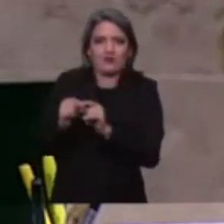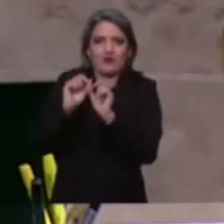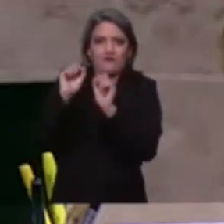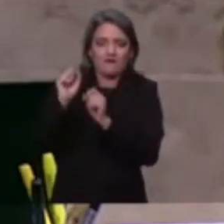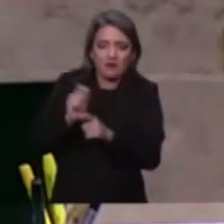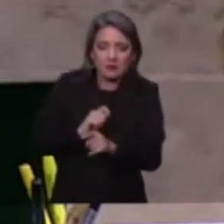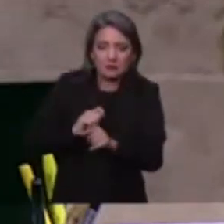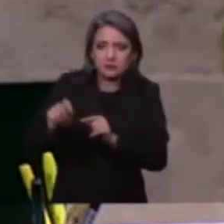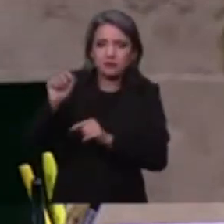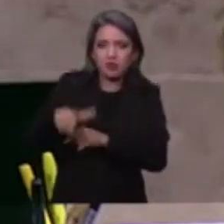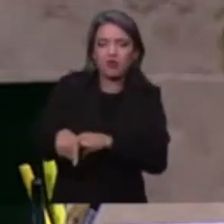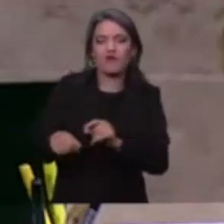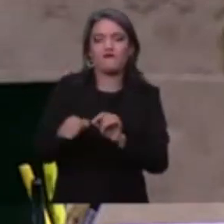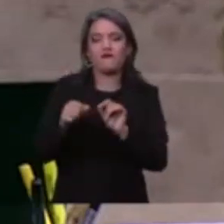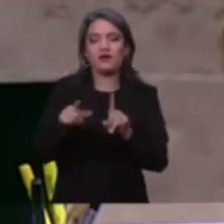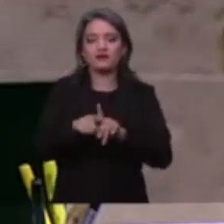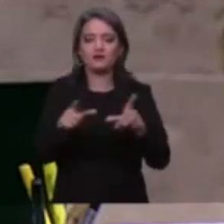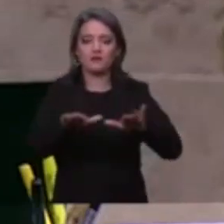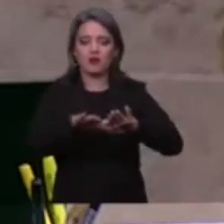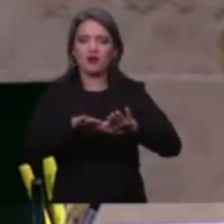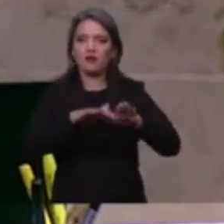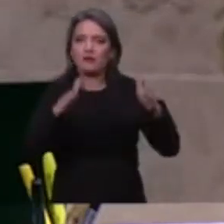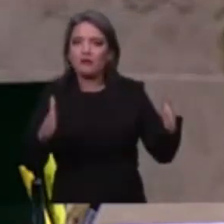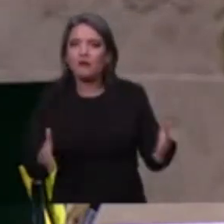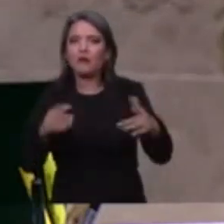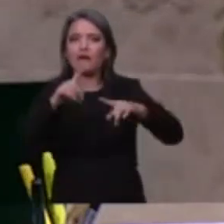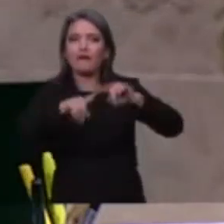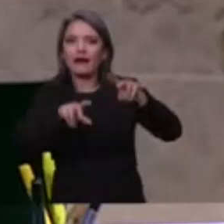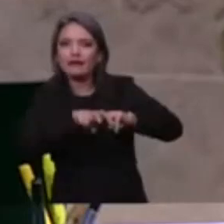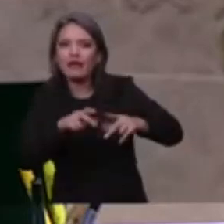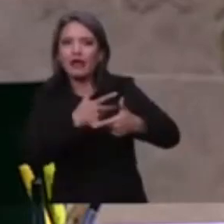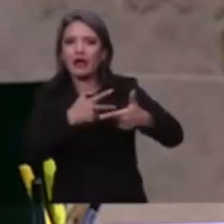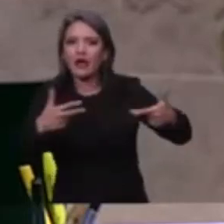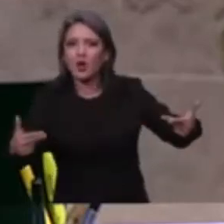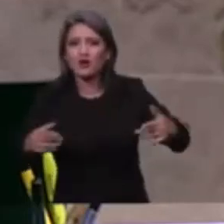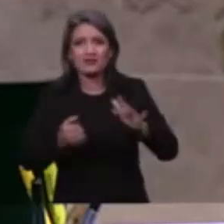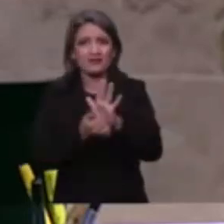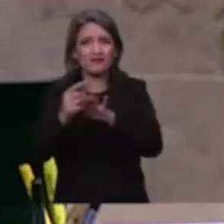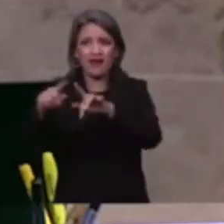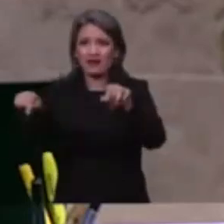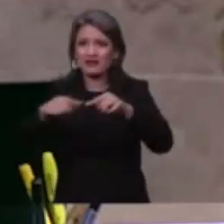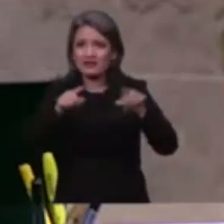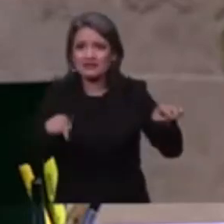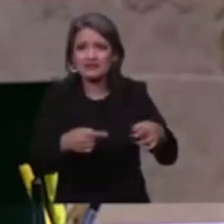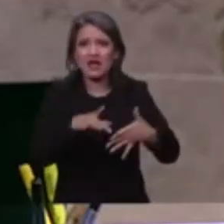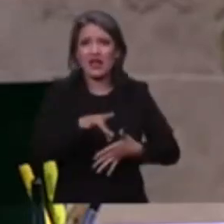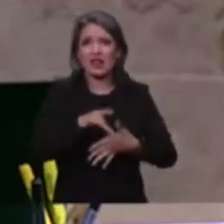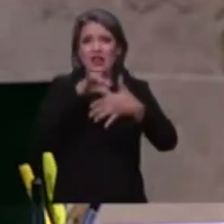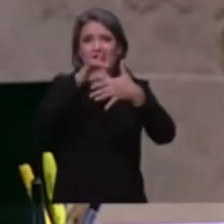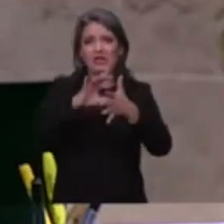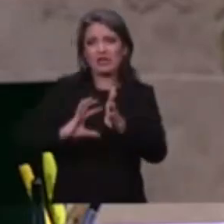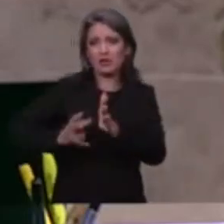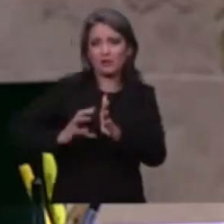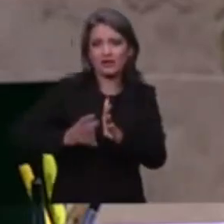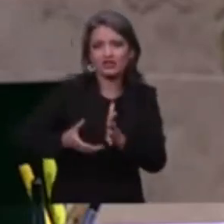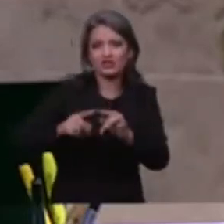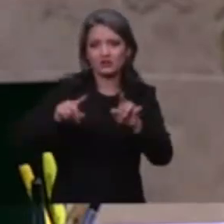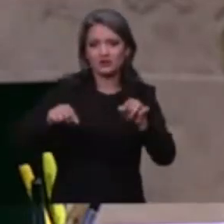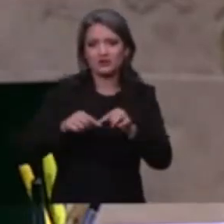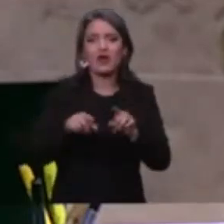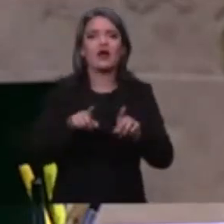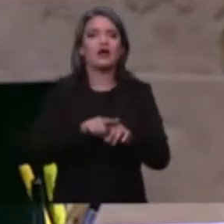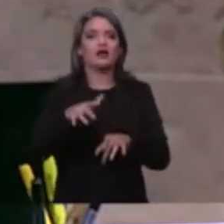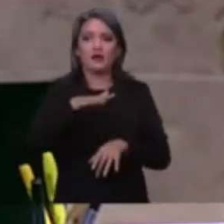princípio de incêndio em mobiliário de diversos ambientes, de gabinetes, de lideranças partidárias e em áreas